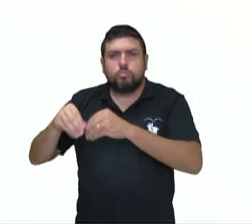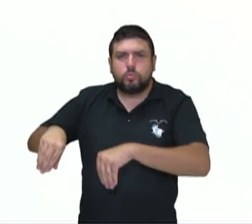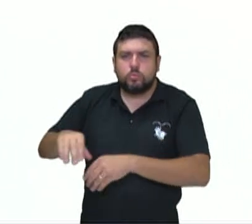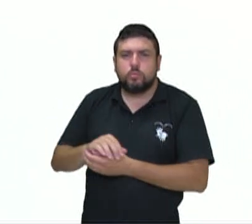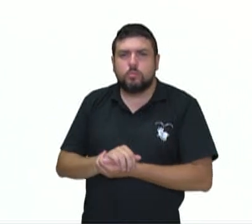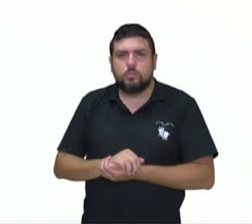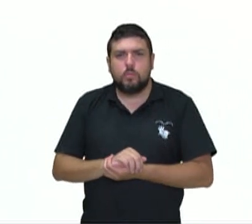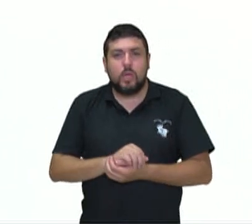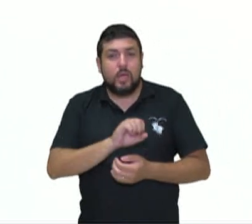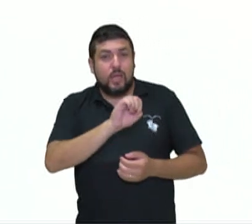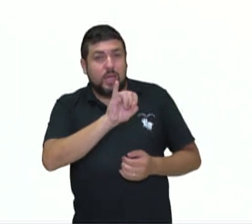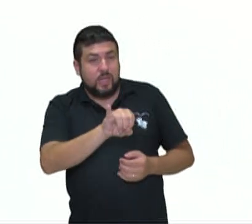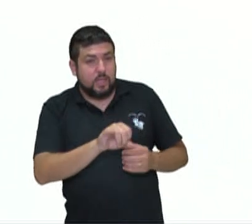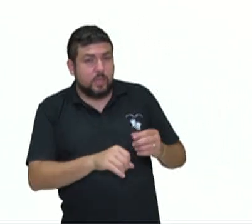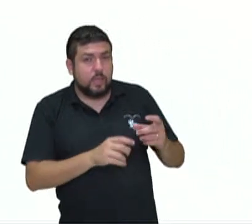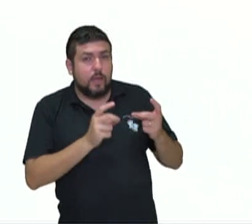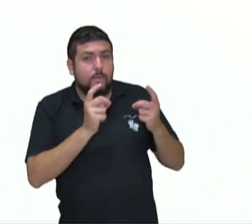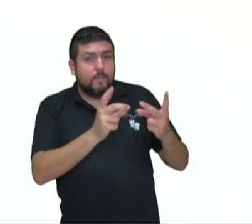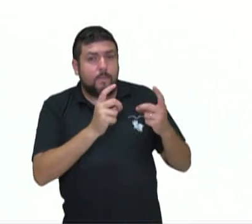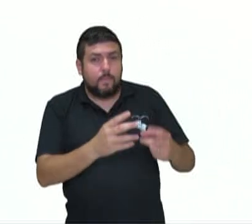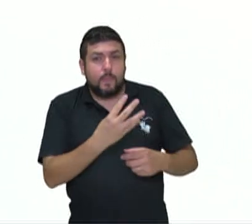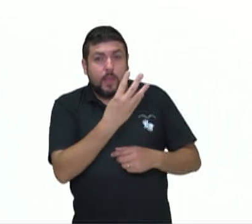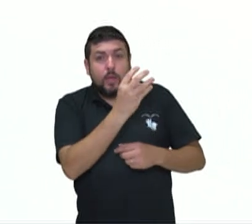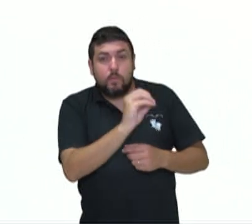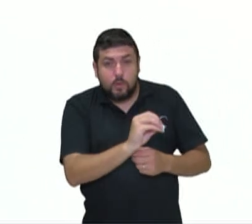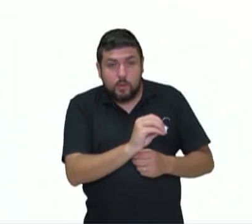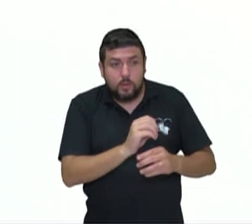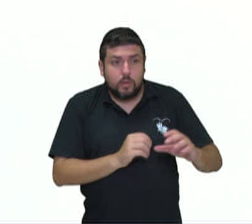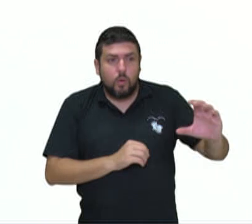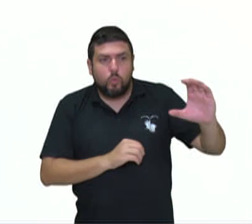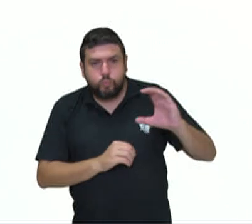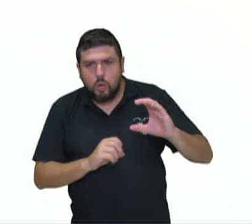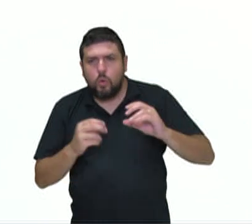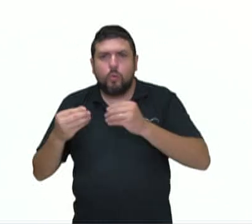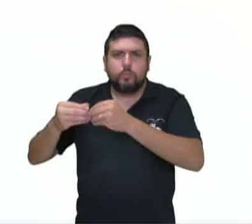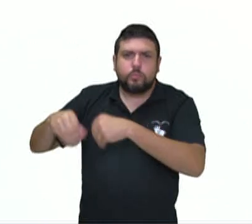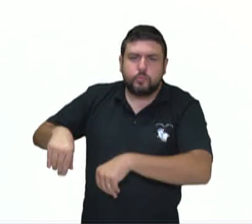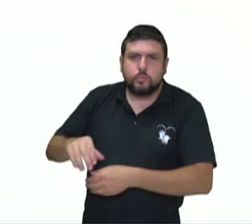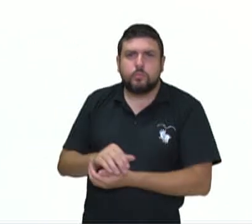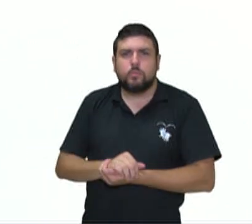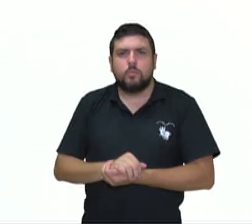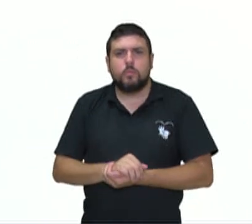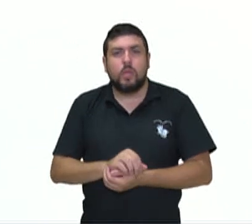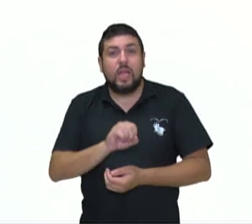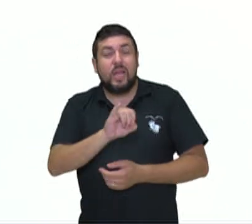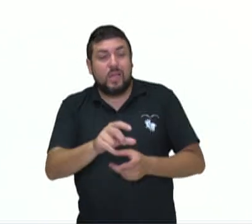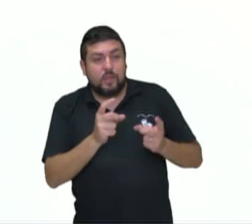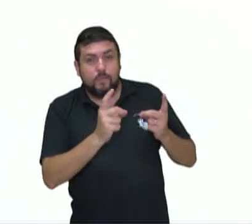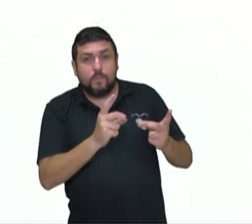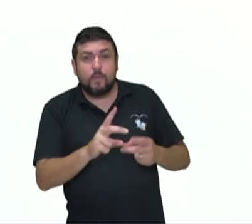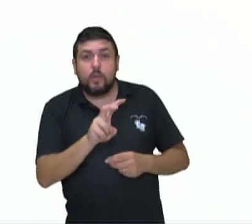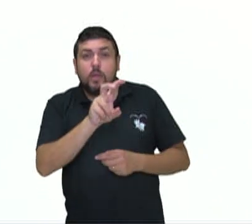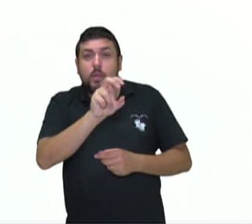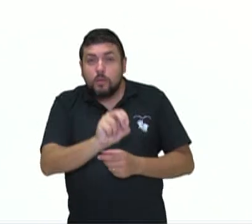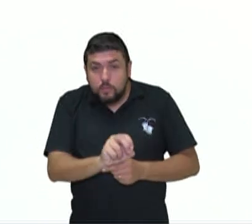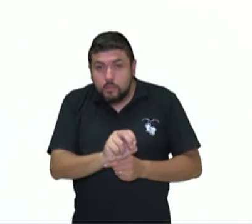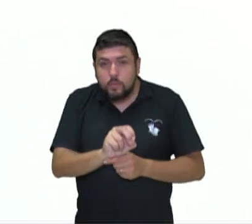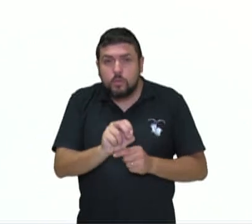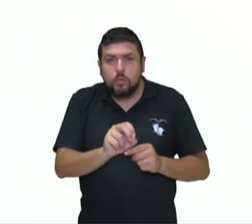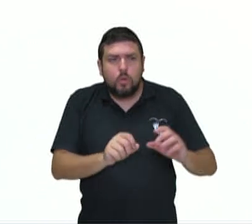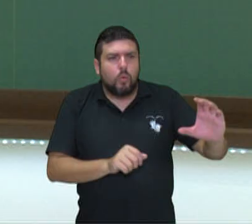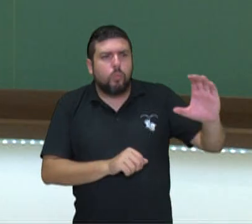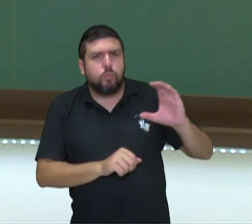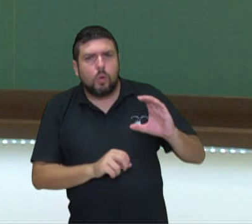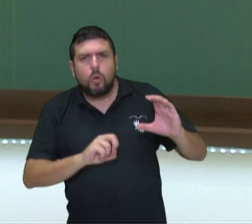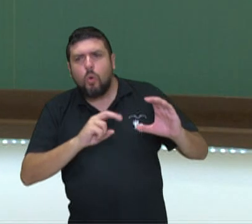vender 40 unidades, vai ter lucro ou prejuízo? E se o comerciante vender 50 unidades desse produto, terá